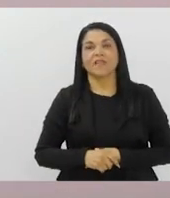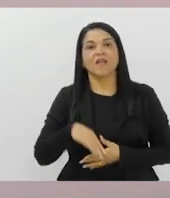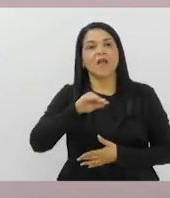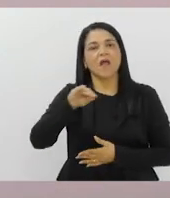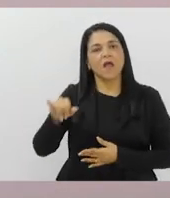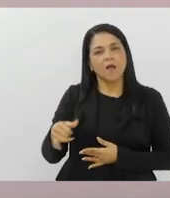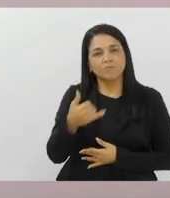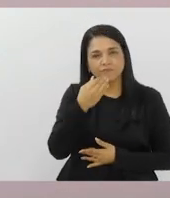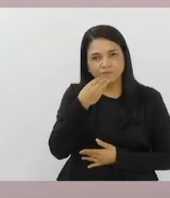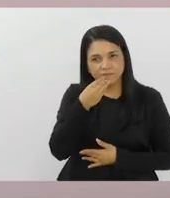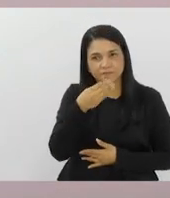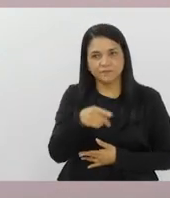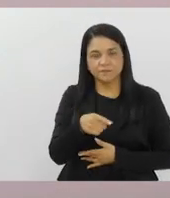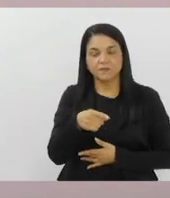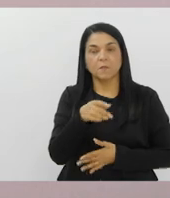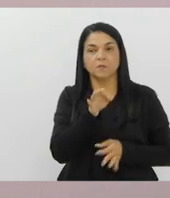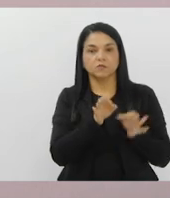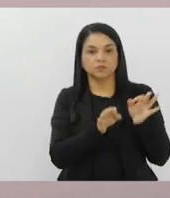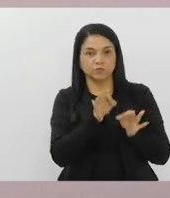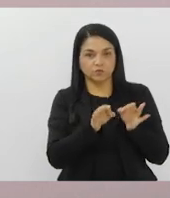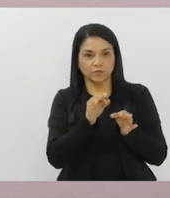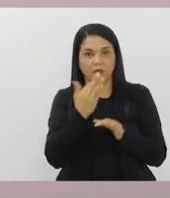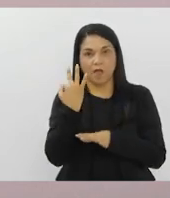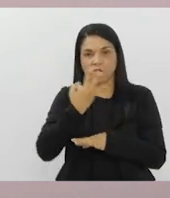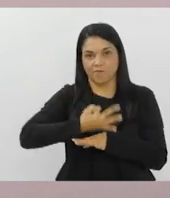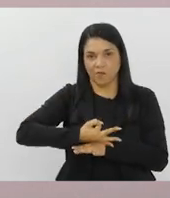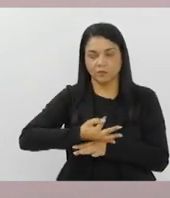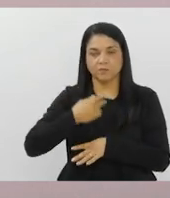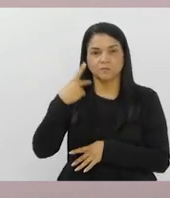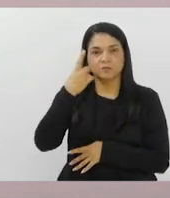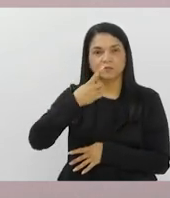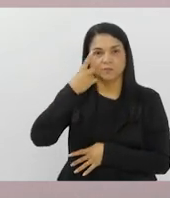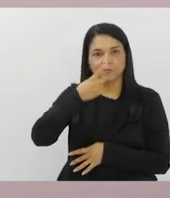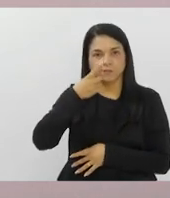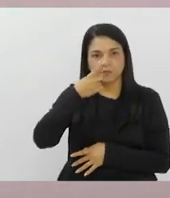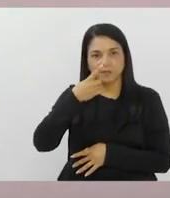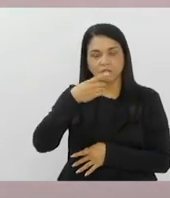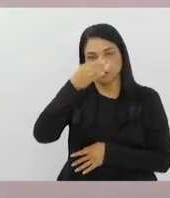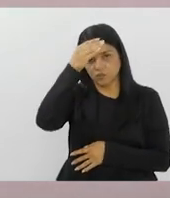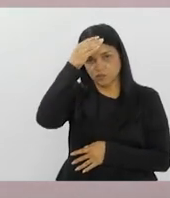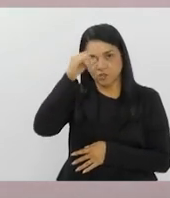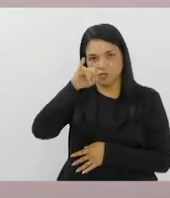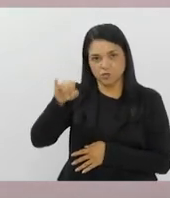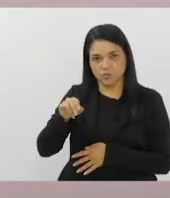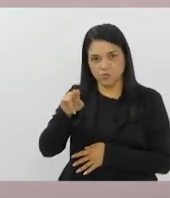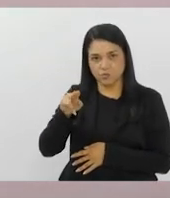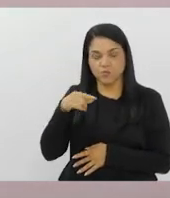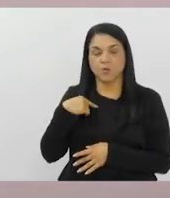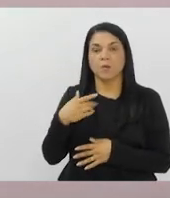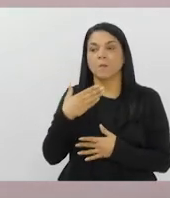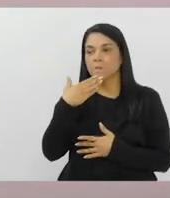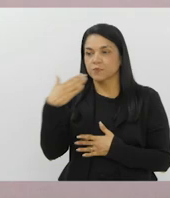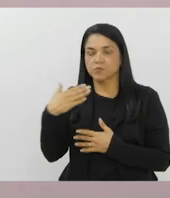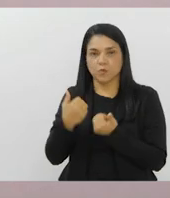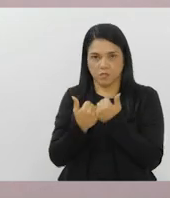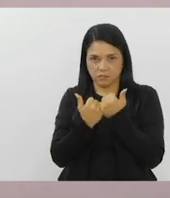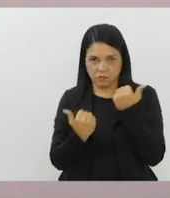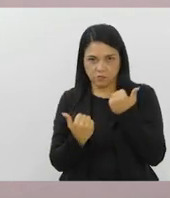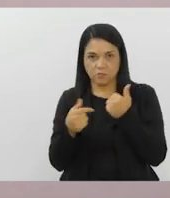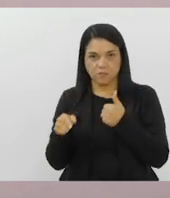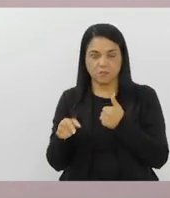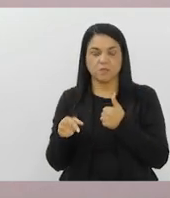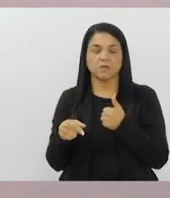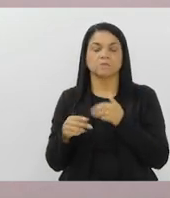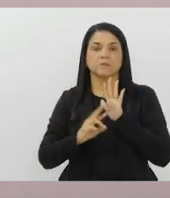aproveitar para justificar a ausência da deputada Tia Ju, que mandou assessoria aqui a